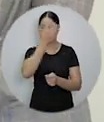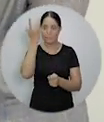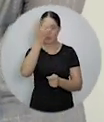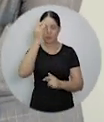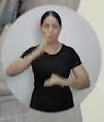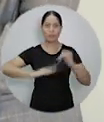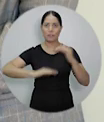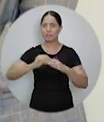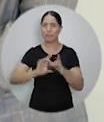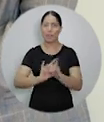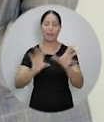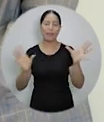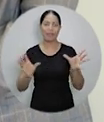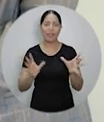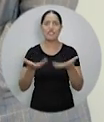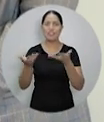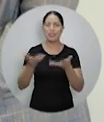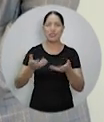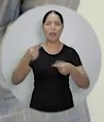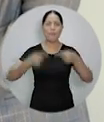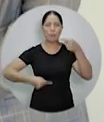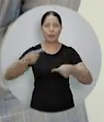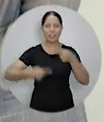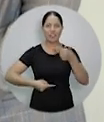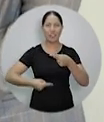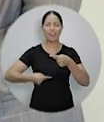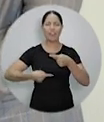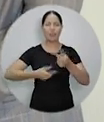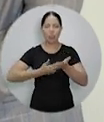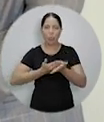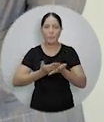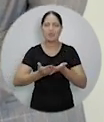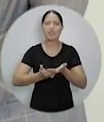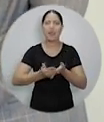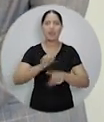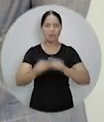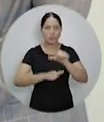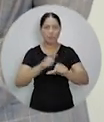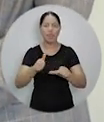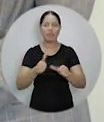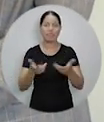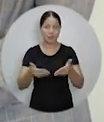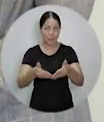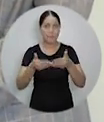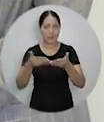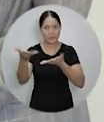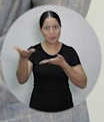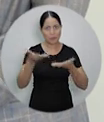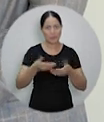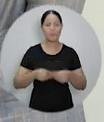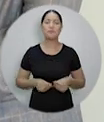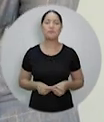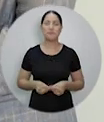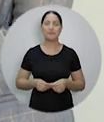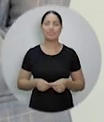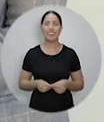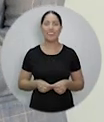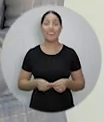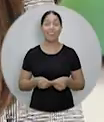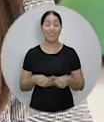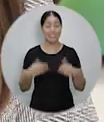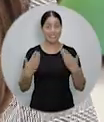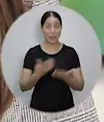mesmo uma profissional autônoma. Tenha vontade de fazer política por dentro, fazer a mudança, ser agente da mudança. Então eu te peço para